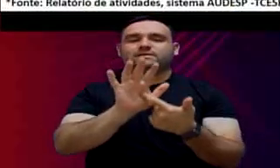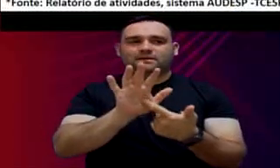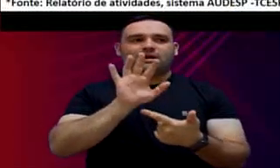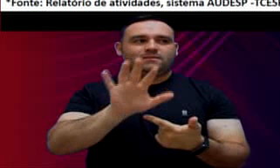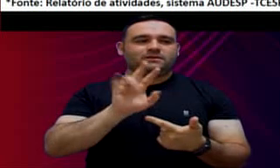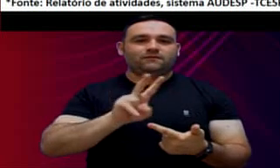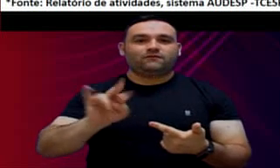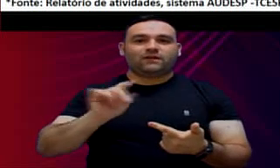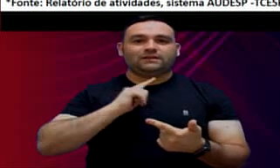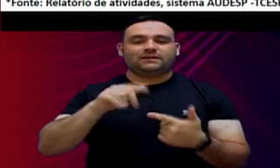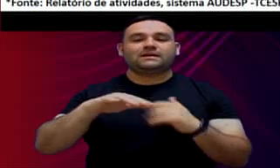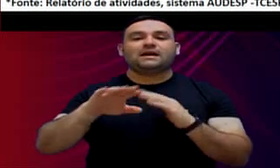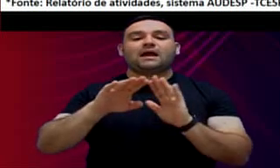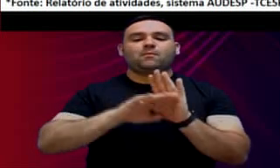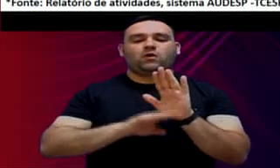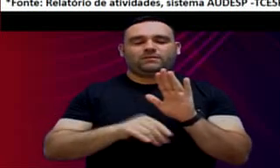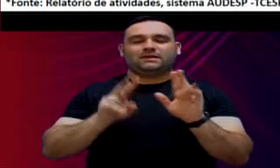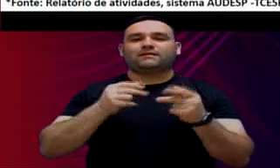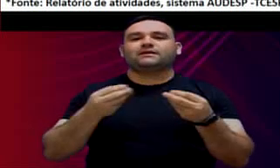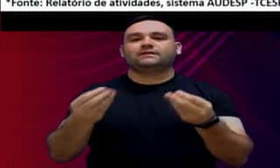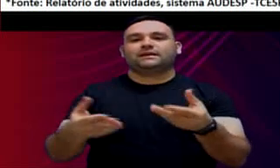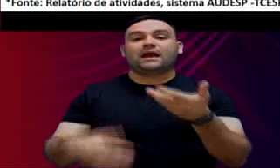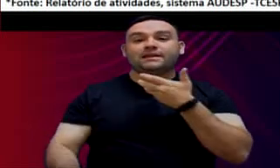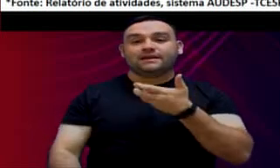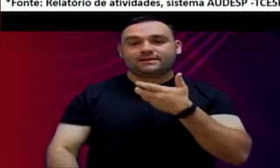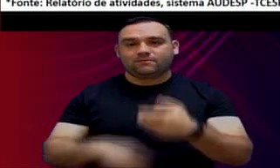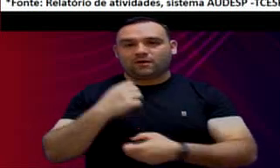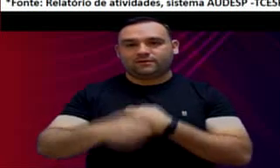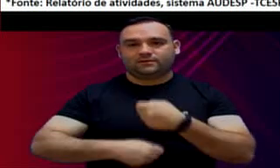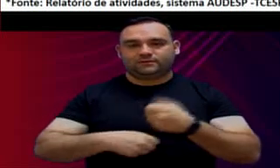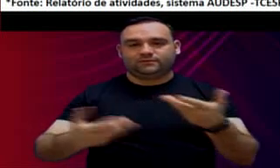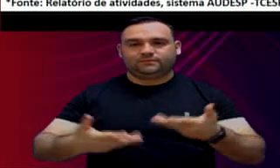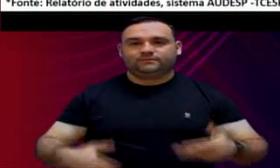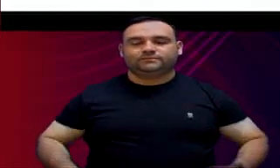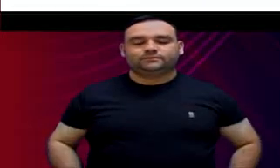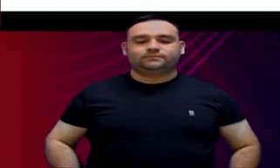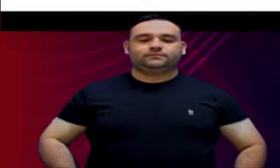a gente vai a gente tem na programação e entregar até dezembro desse ano